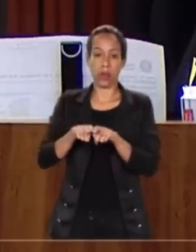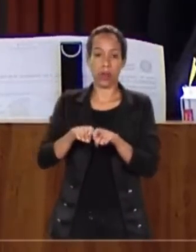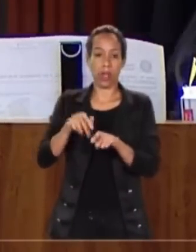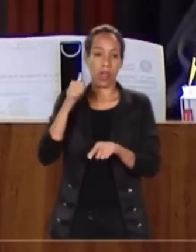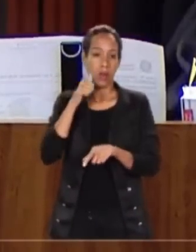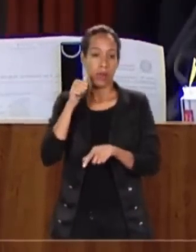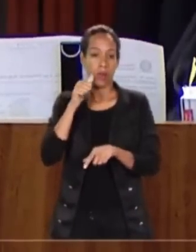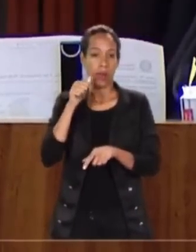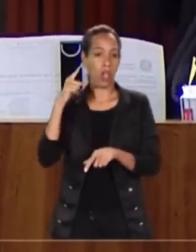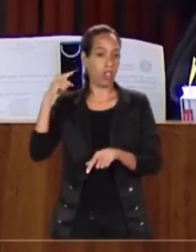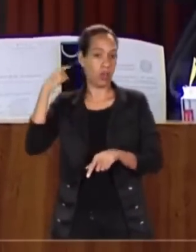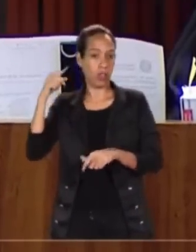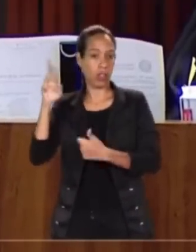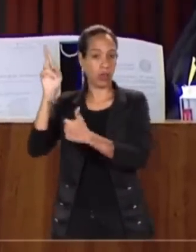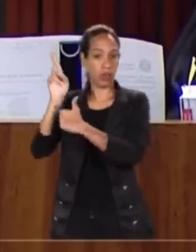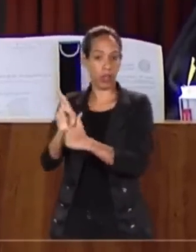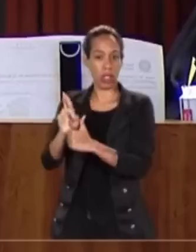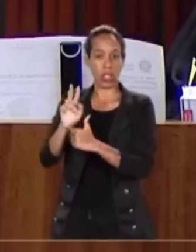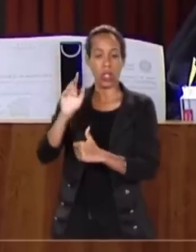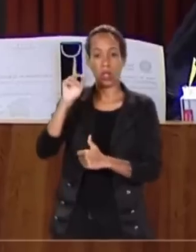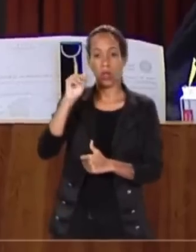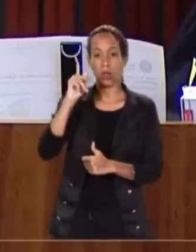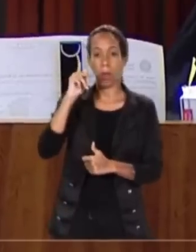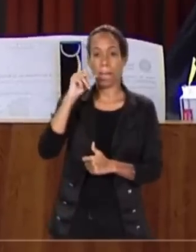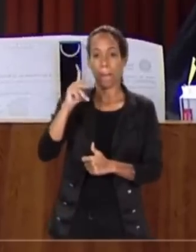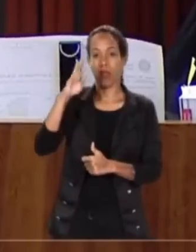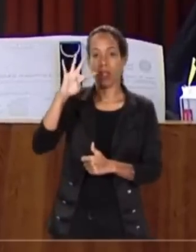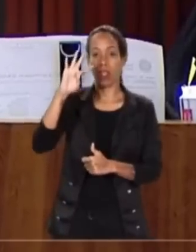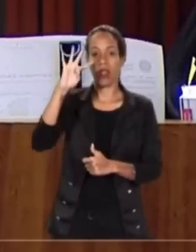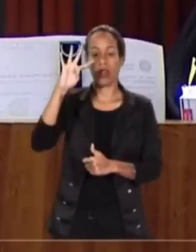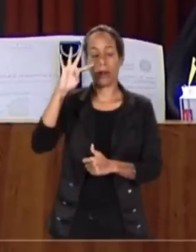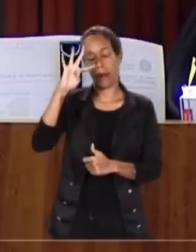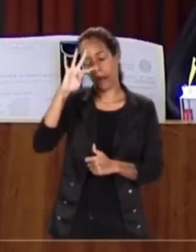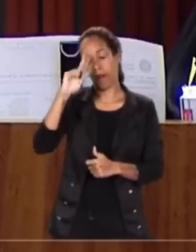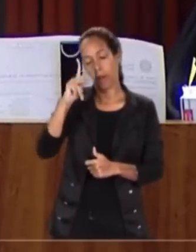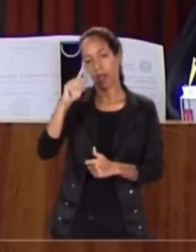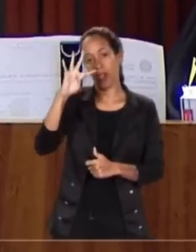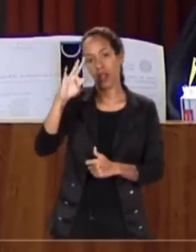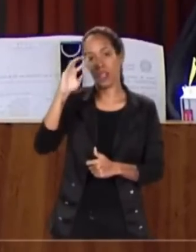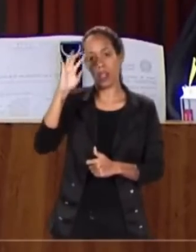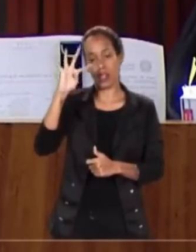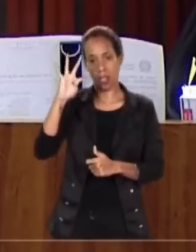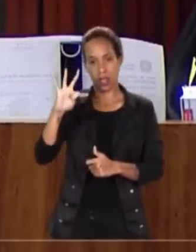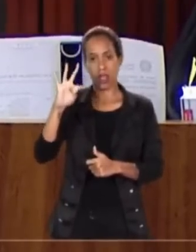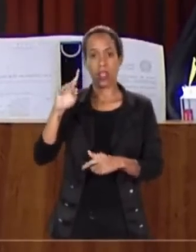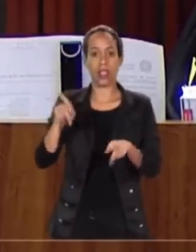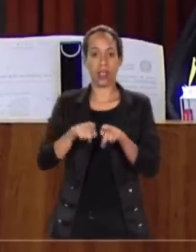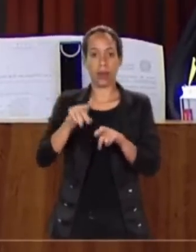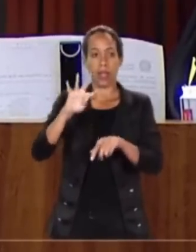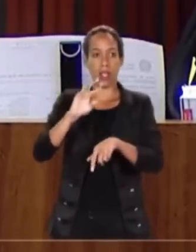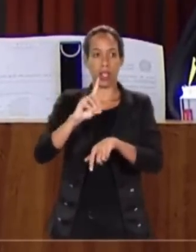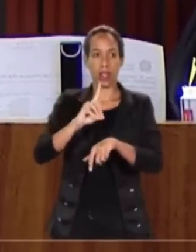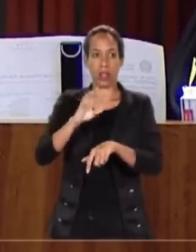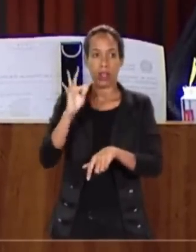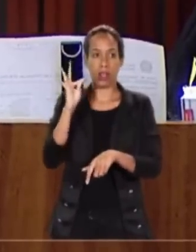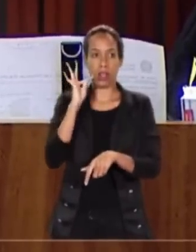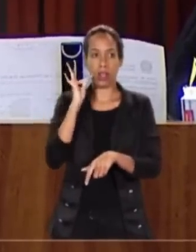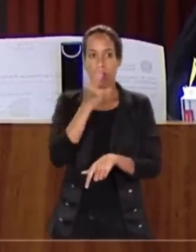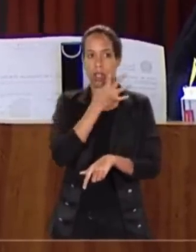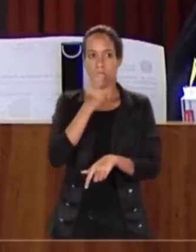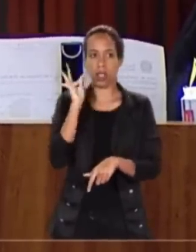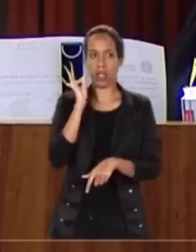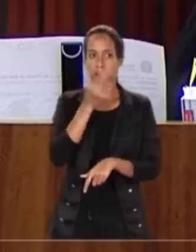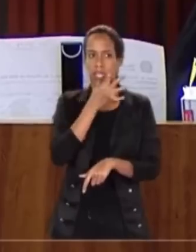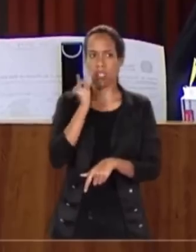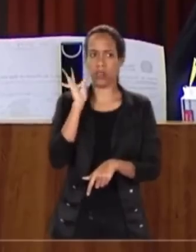Barros advogados o representante partido democrático trabalhista PDT e o Dr Tarcísio Vieira de Carvalho Neto advogada do representante